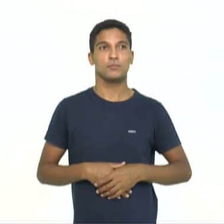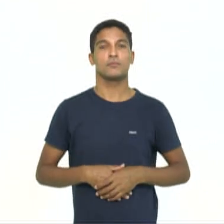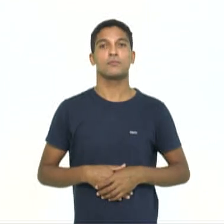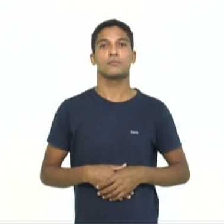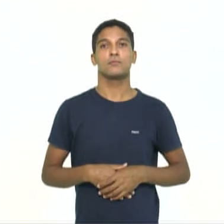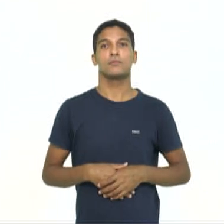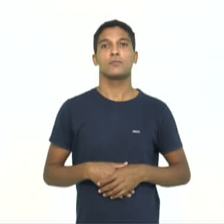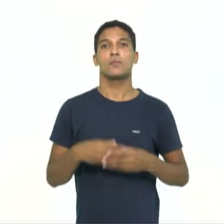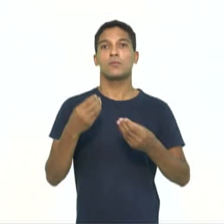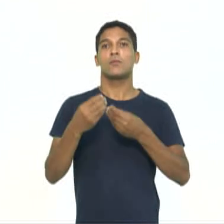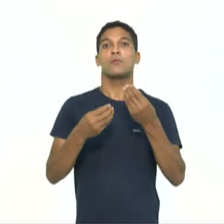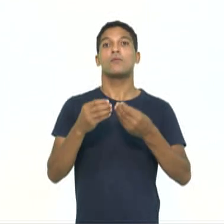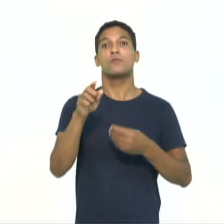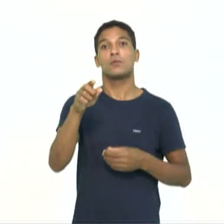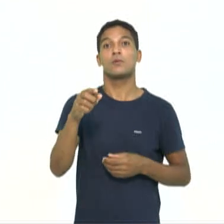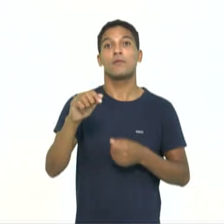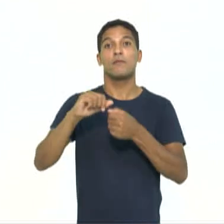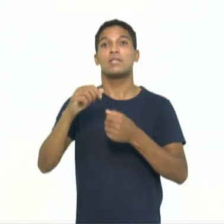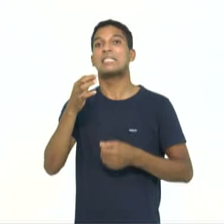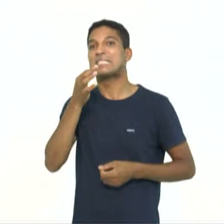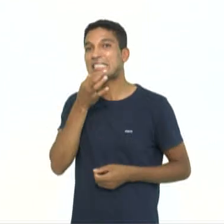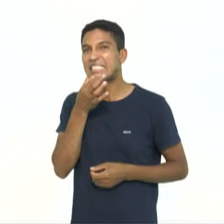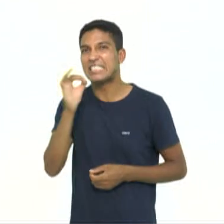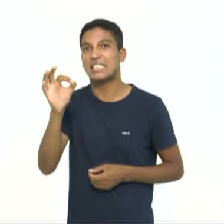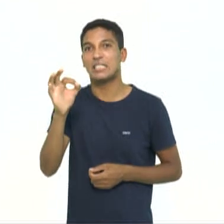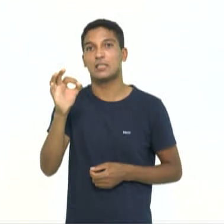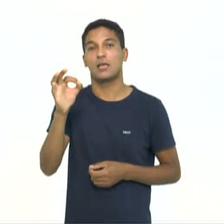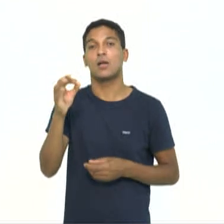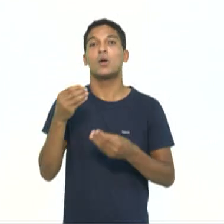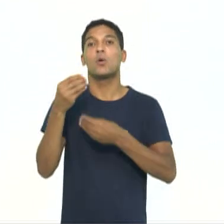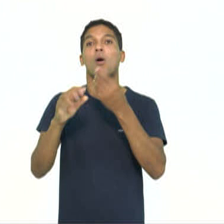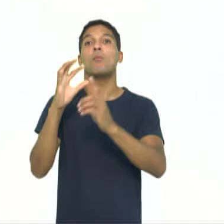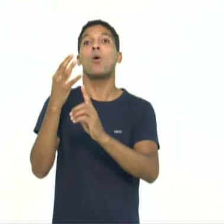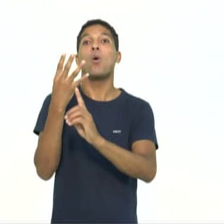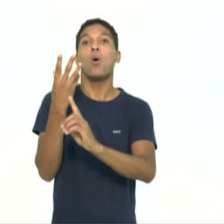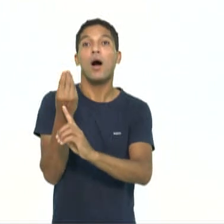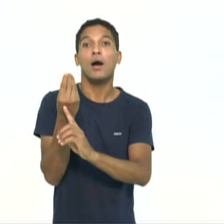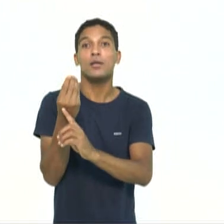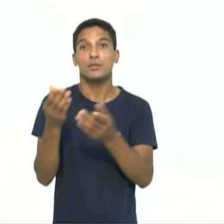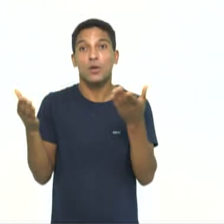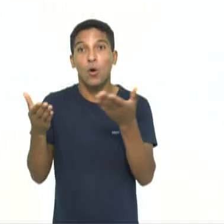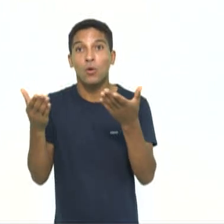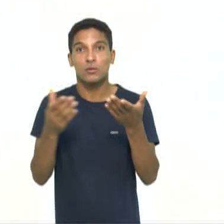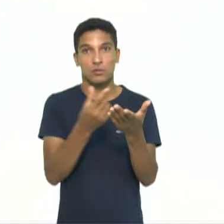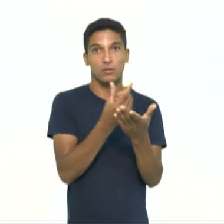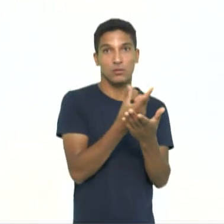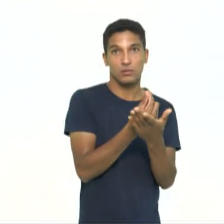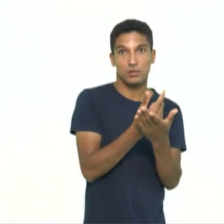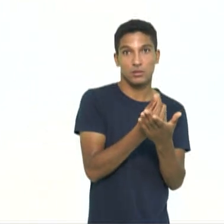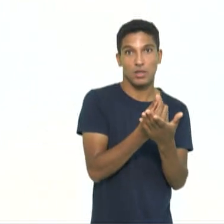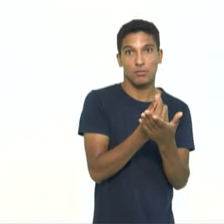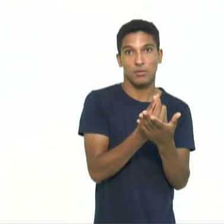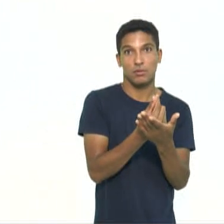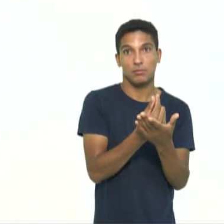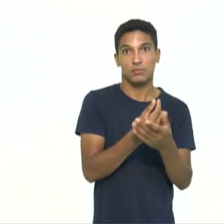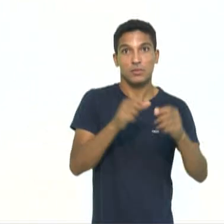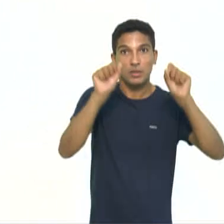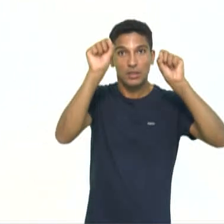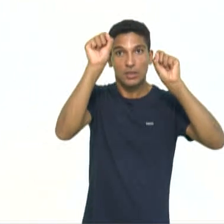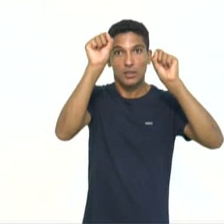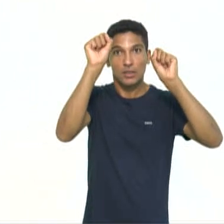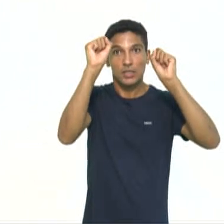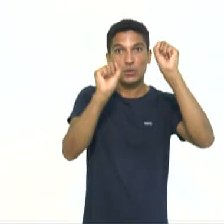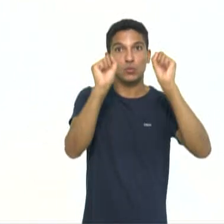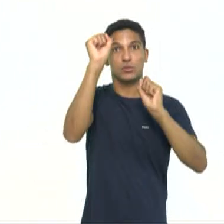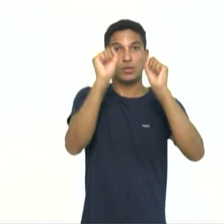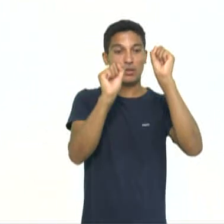últimas décadas. Segundo Adorno e Horkheimer, esse fenômeno poderia ser entendido a partir do processo de industrialização da cultura, que tem